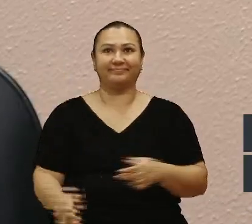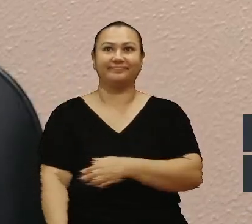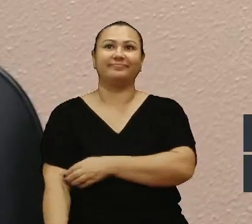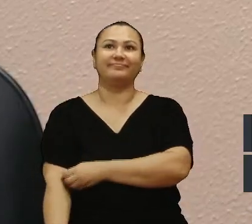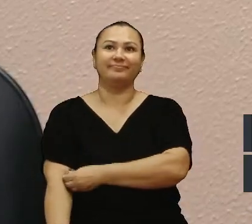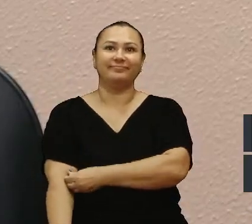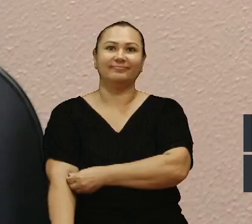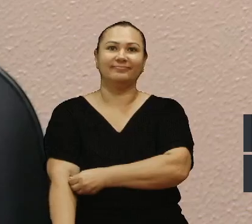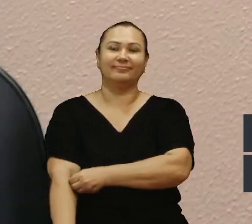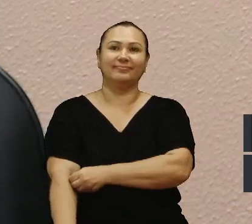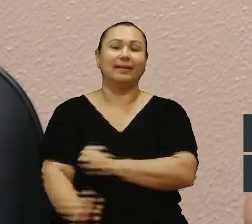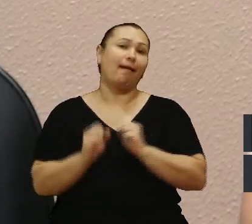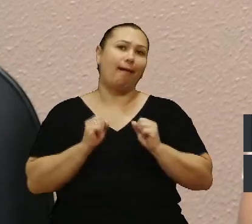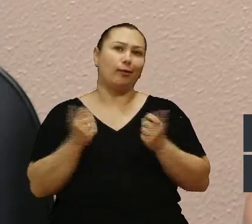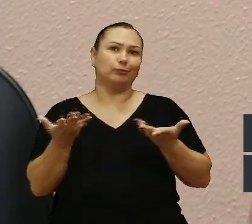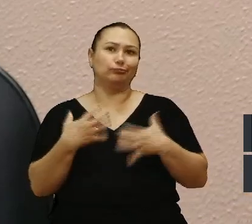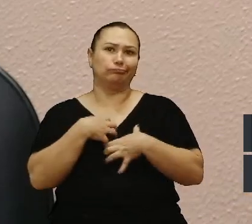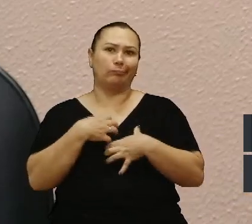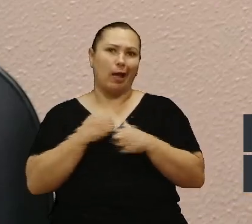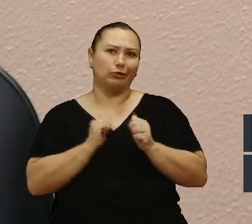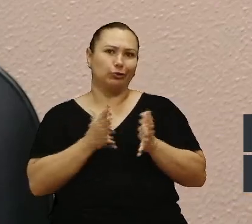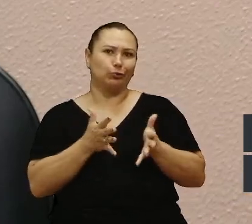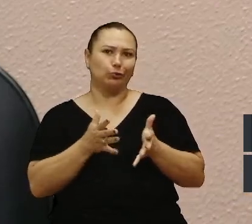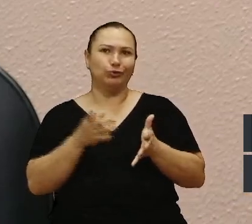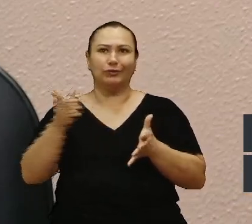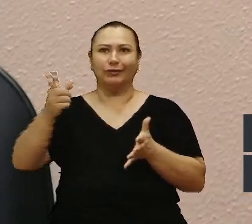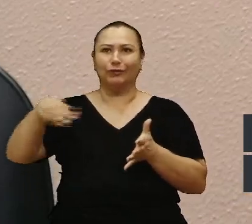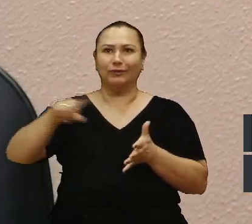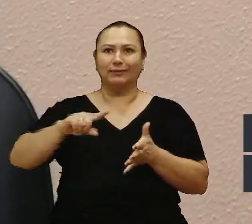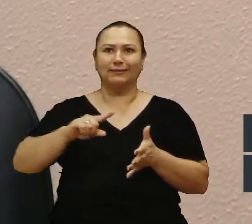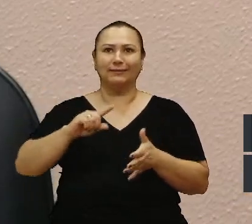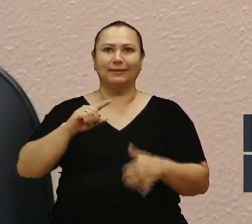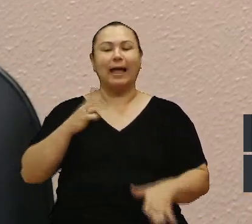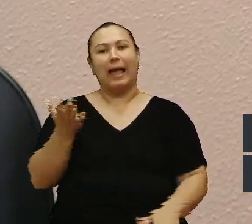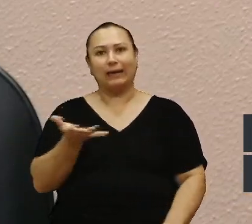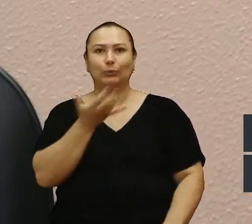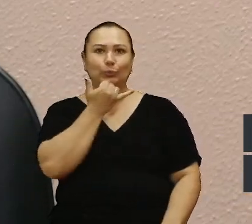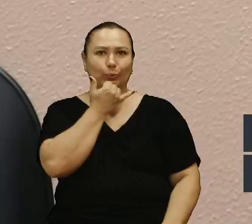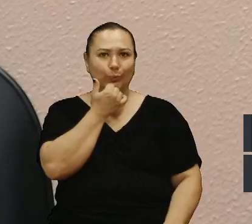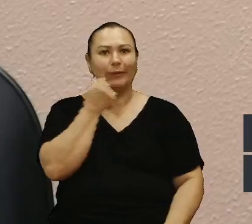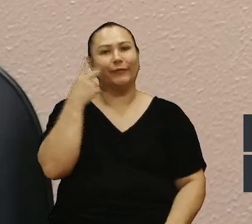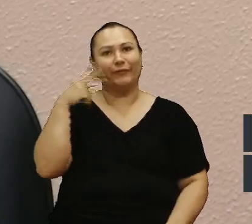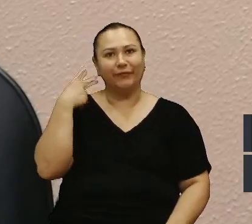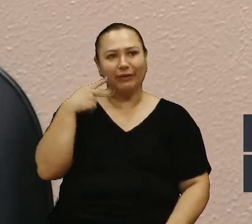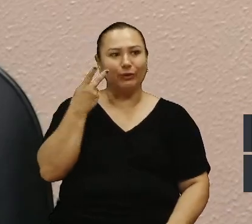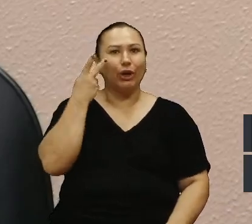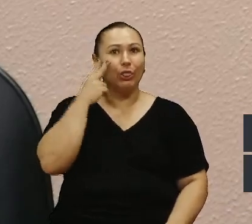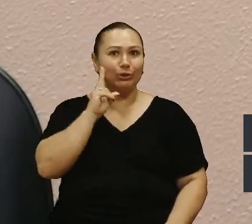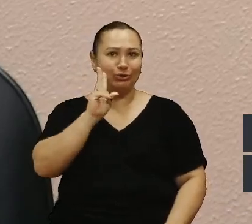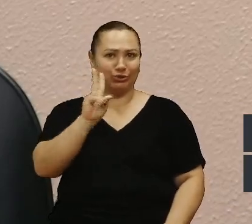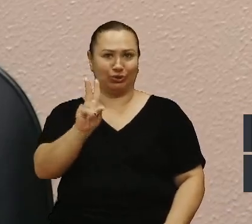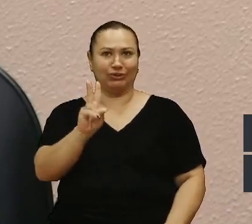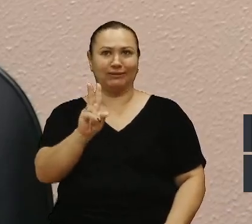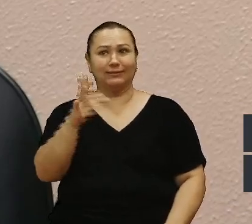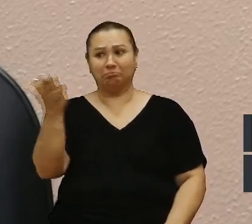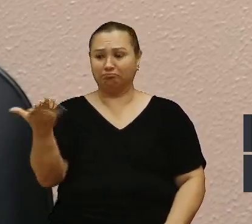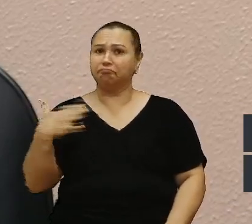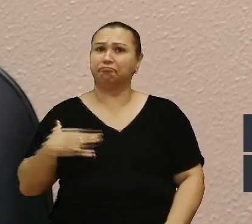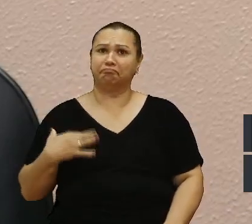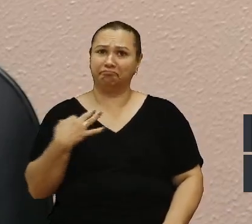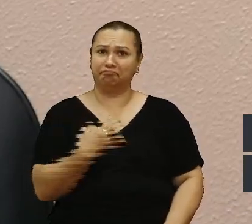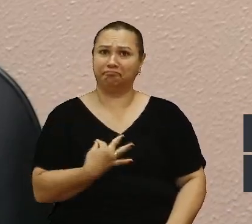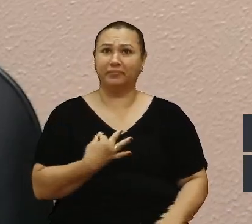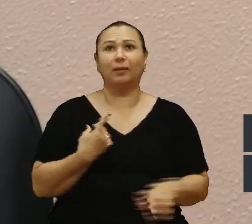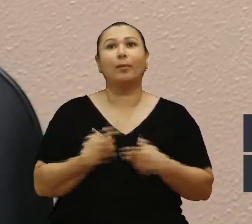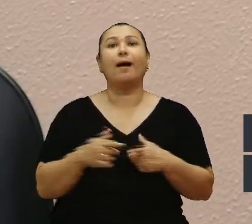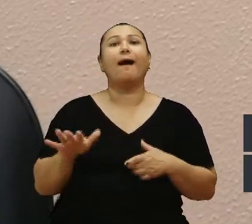A atitude de vocês... Vereador, por 2 dias. A atitude de vocês, né, de se dispor, porque